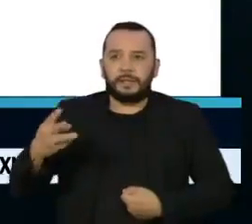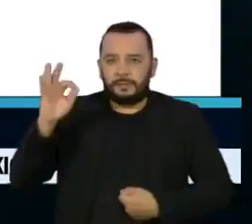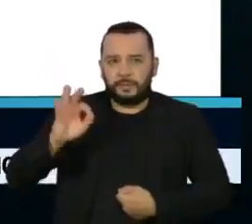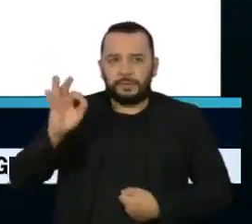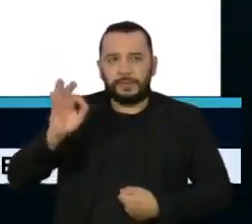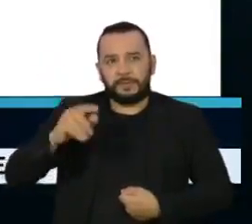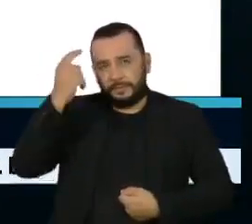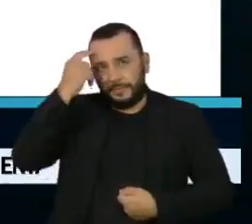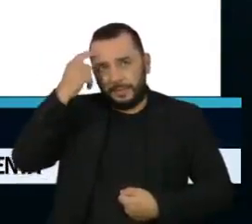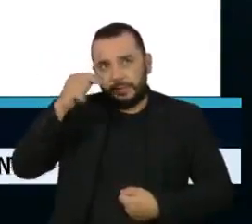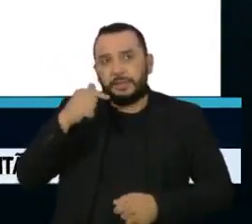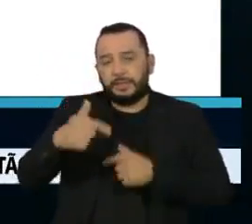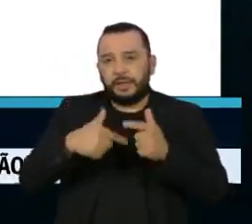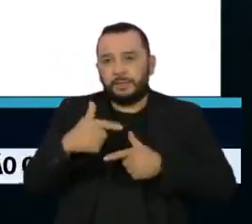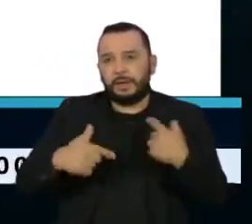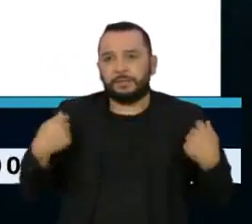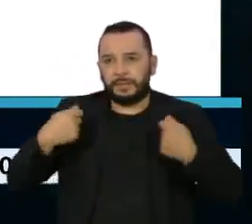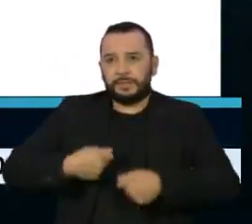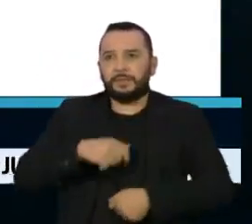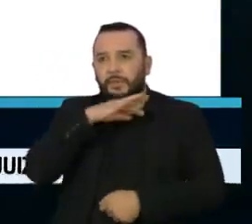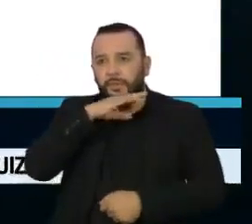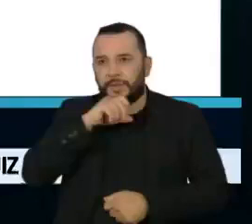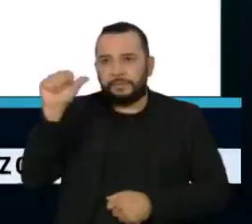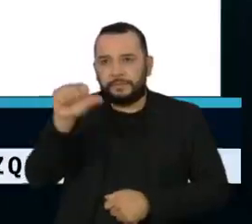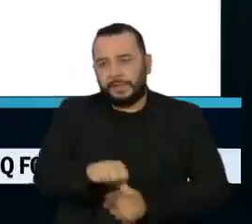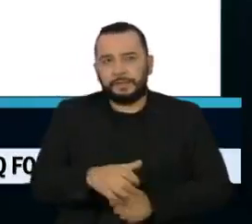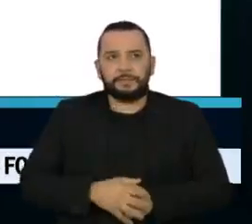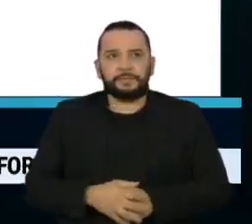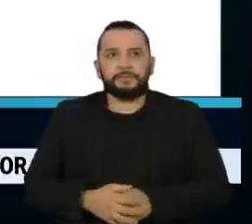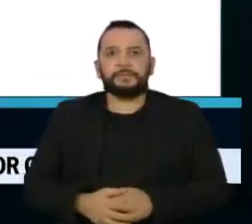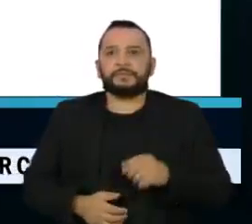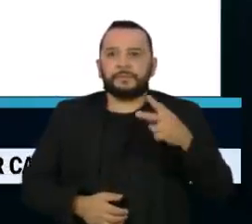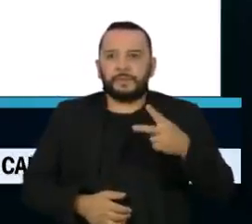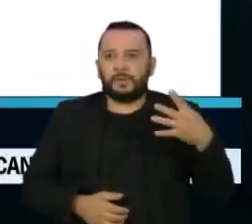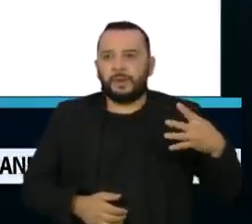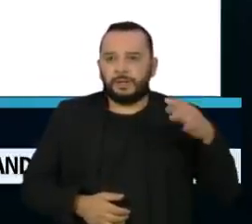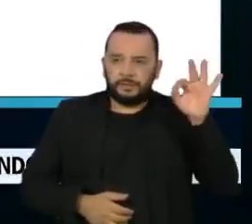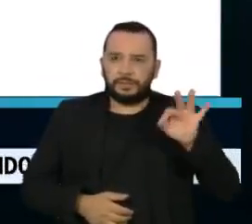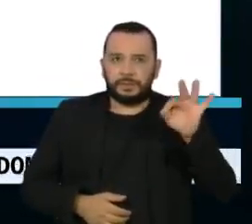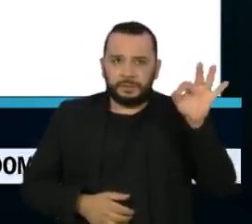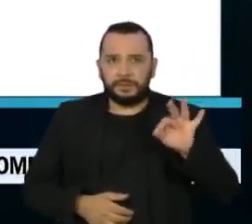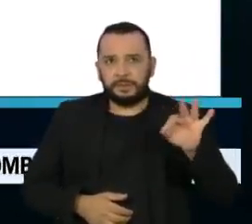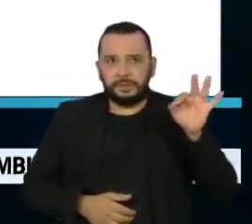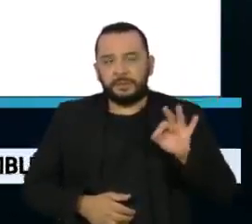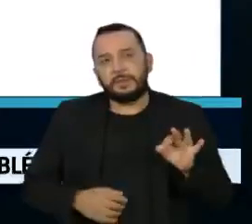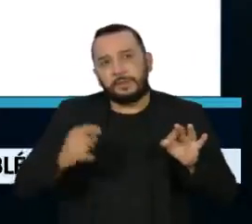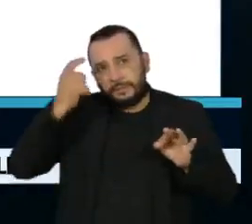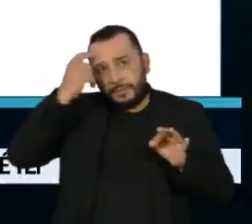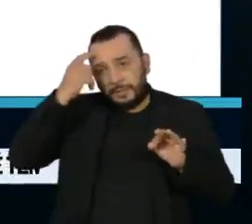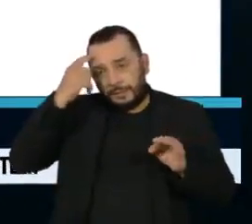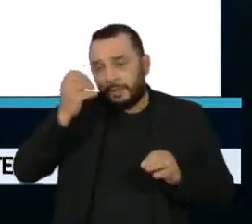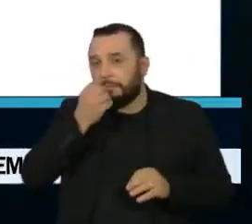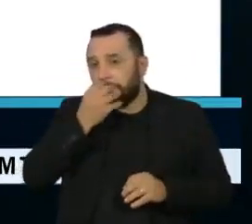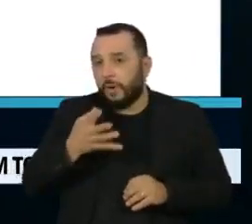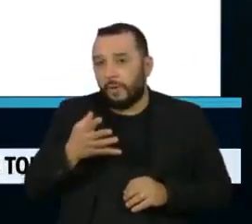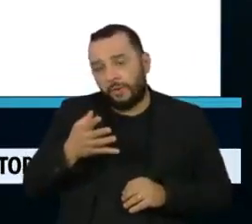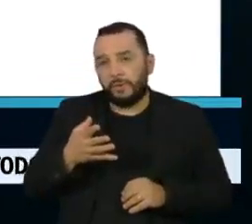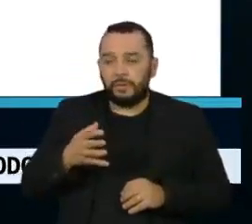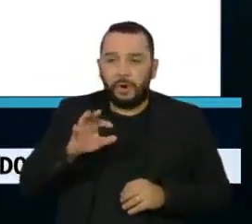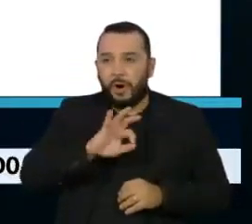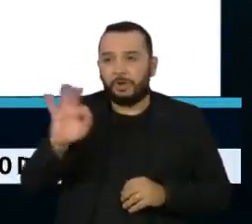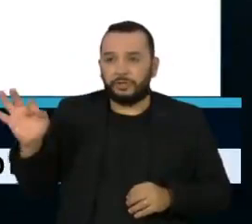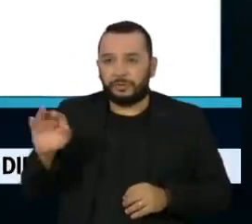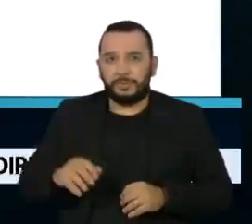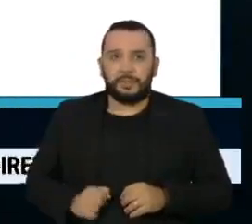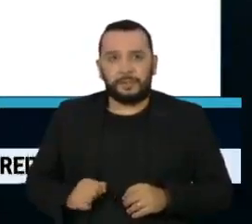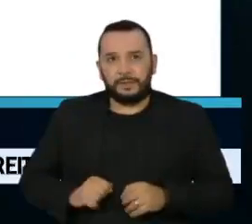33% consideram o desempenho dos ministros ruim ou péssimo. 24% dos entrevistados avaliam a atuação como boa ou